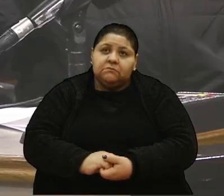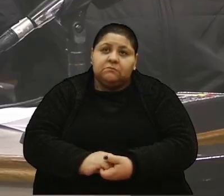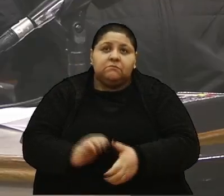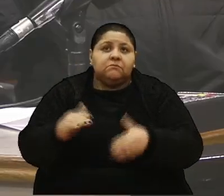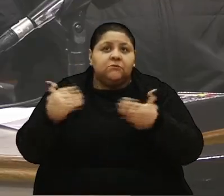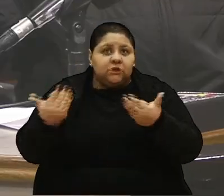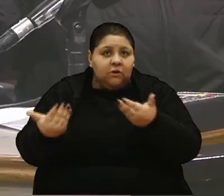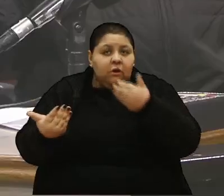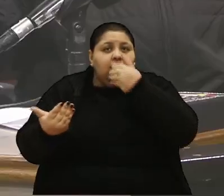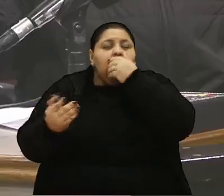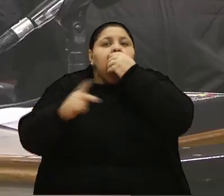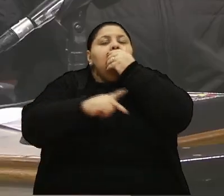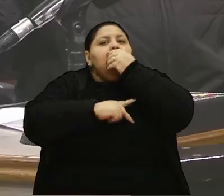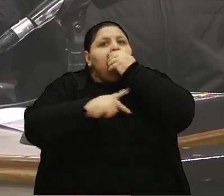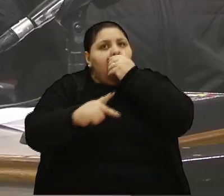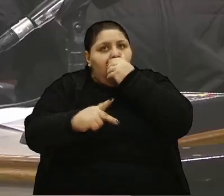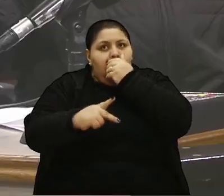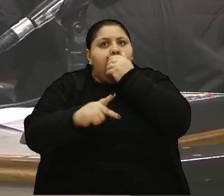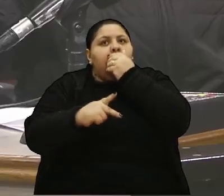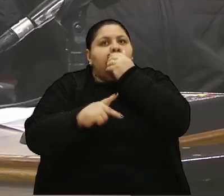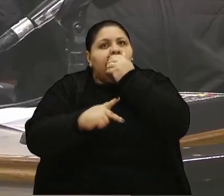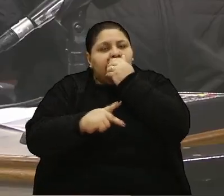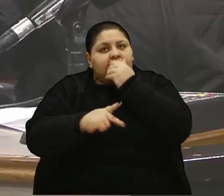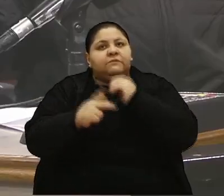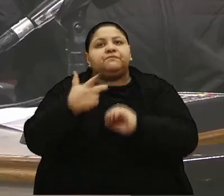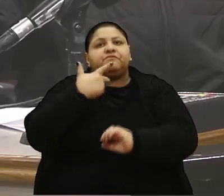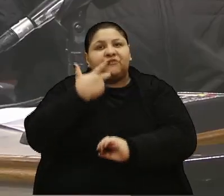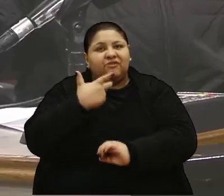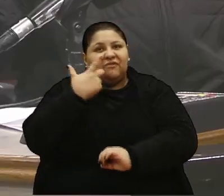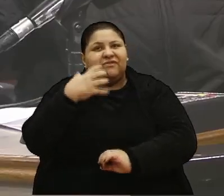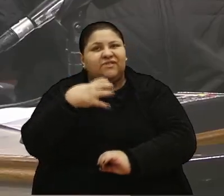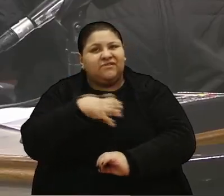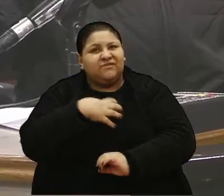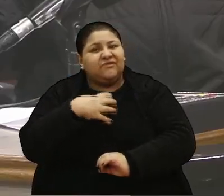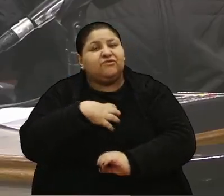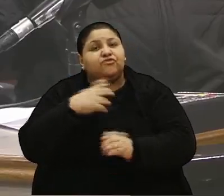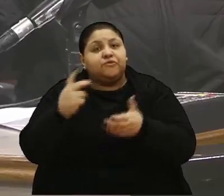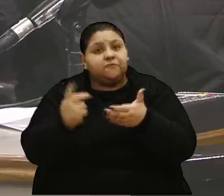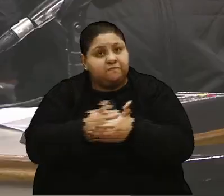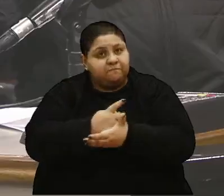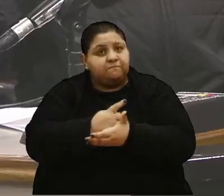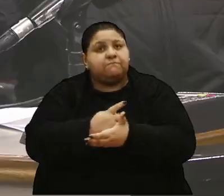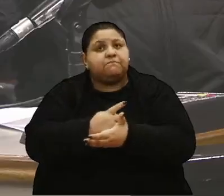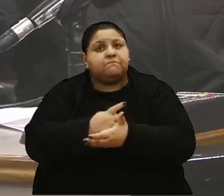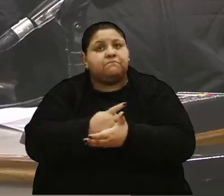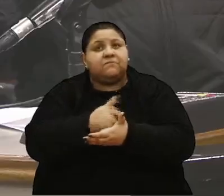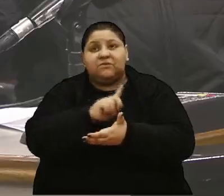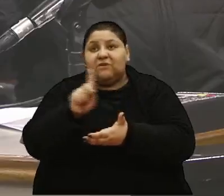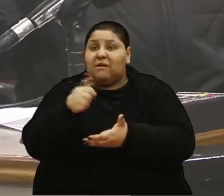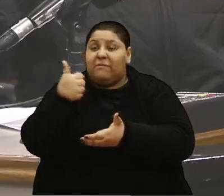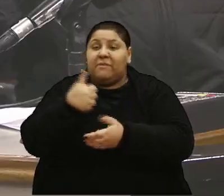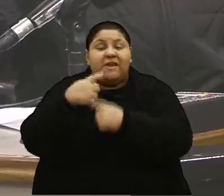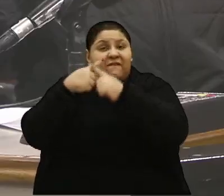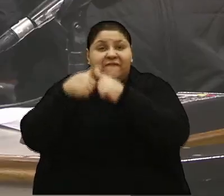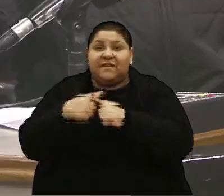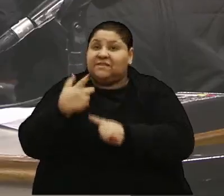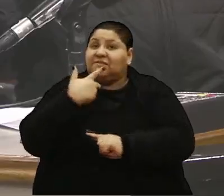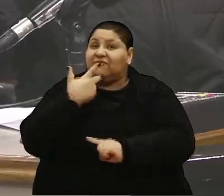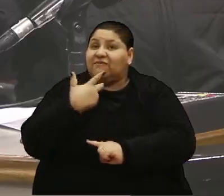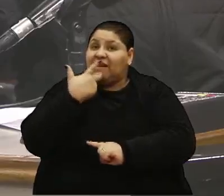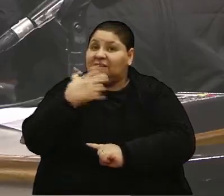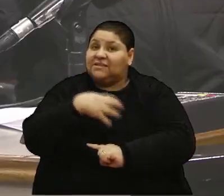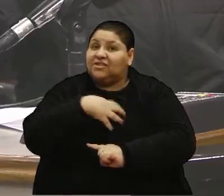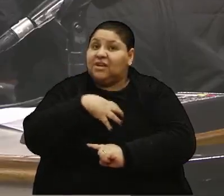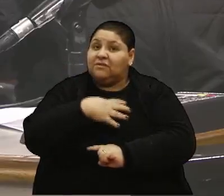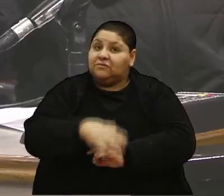Então, o presidente, ele falou de uma forma totalmente equivocada. E já não é a primeira vez que ele fala dessa